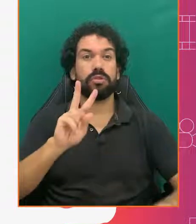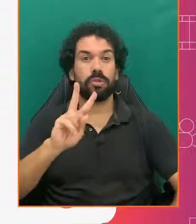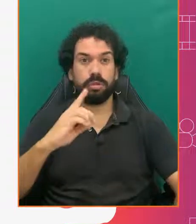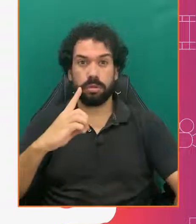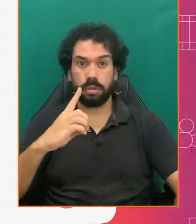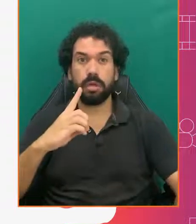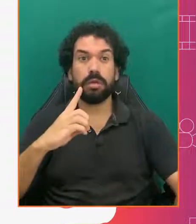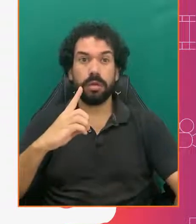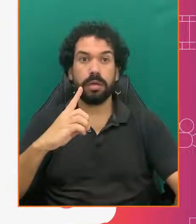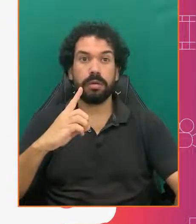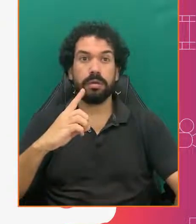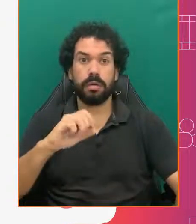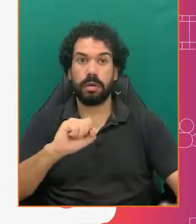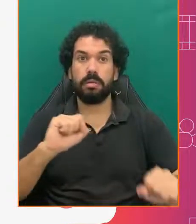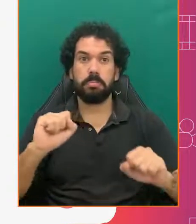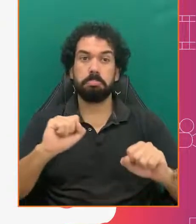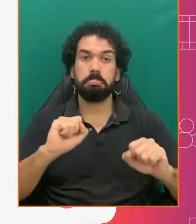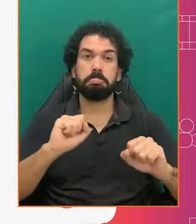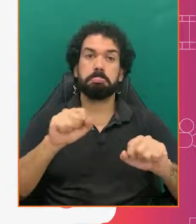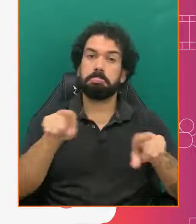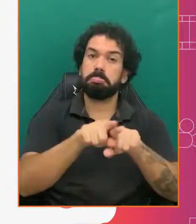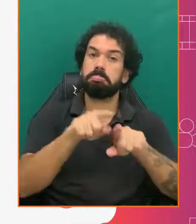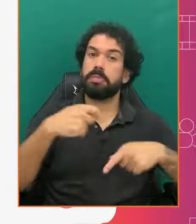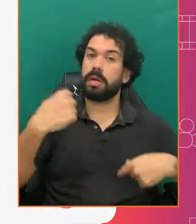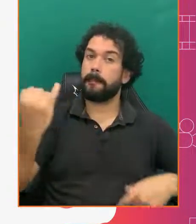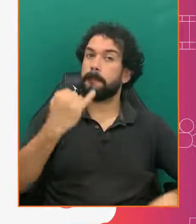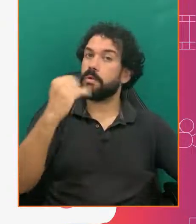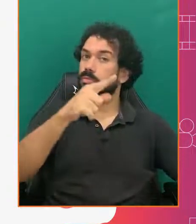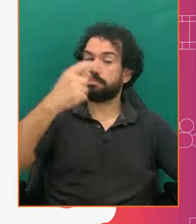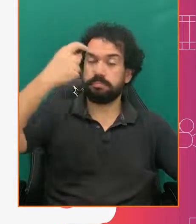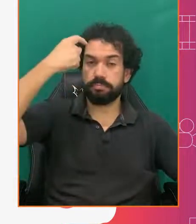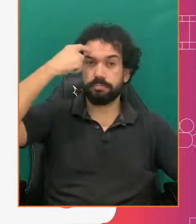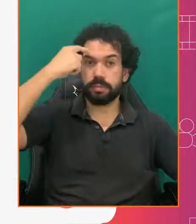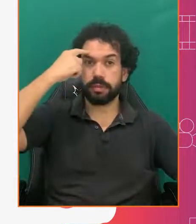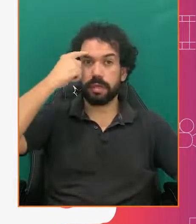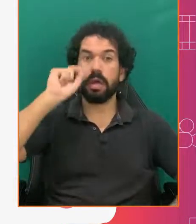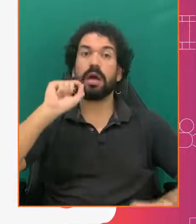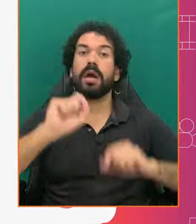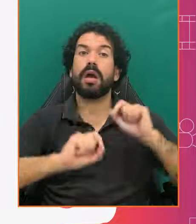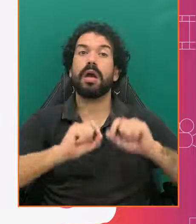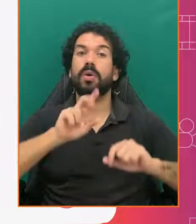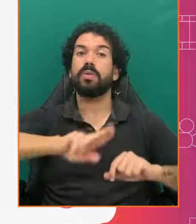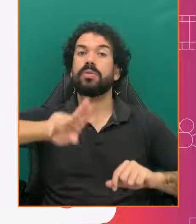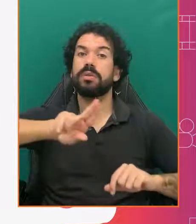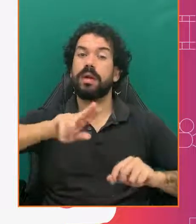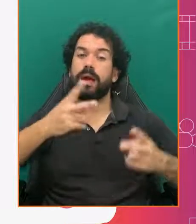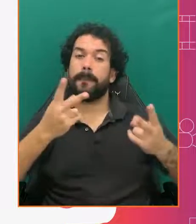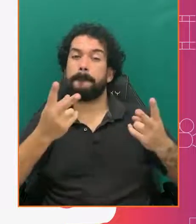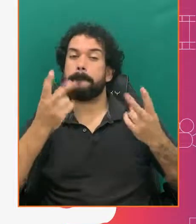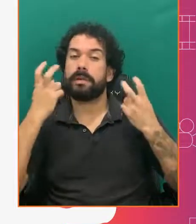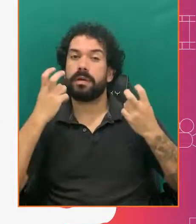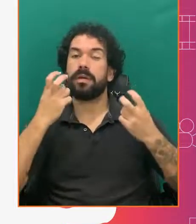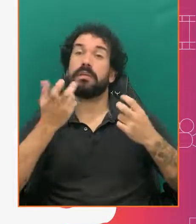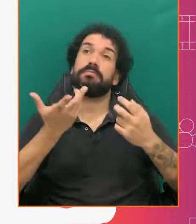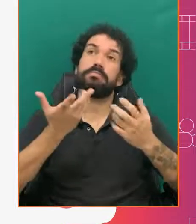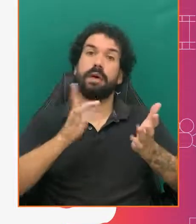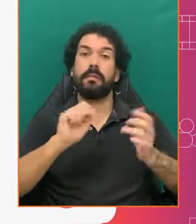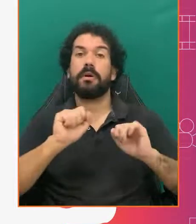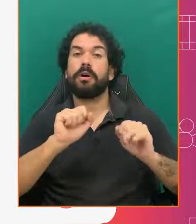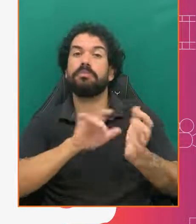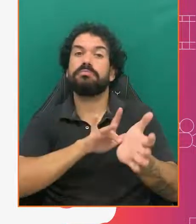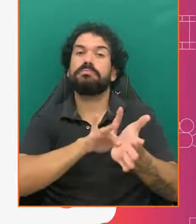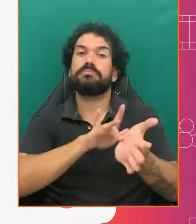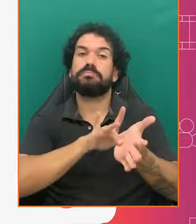animação bidimensional, uma animação 2D, você precisa sempre aplicar a noção